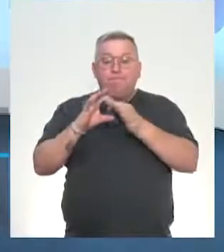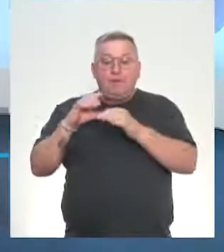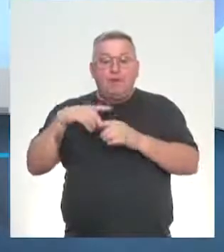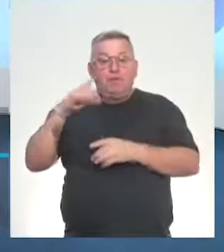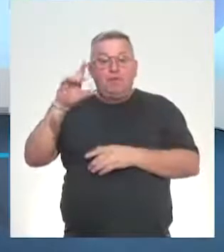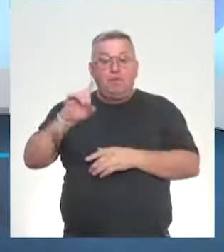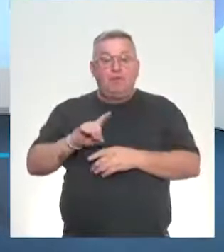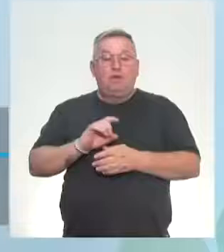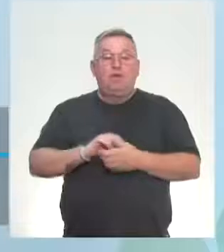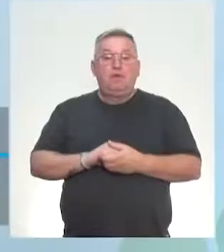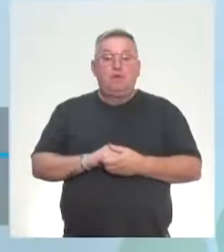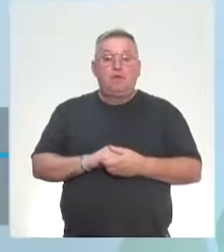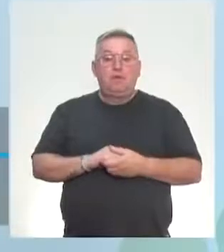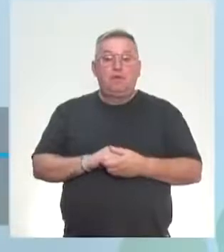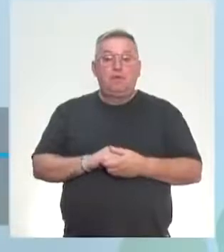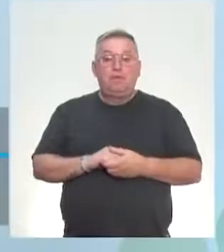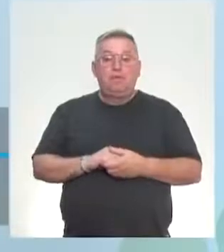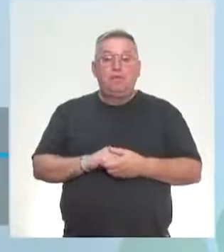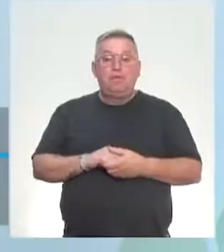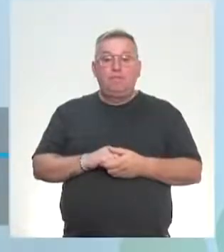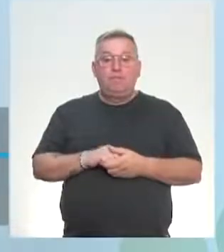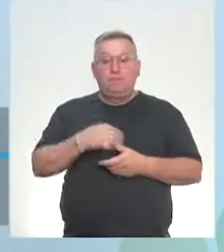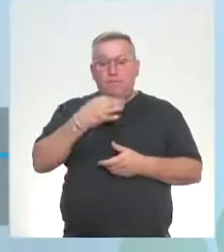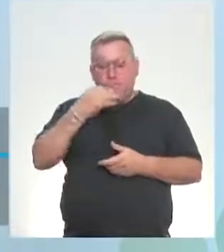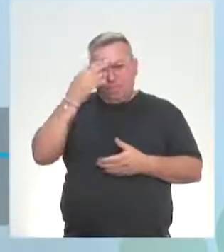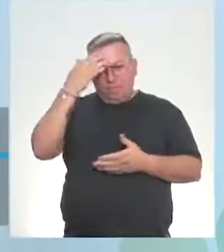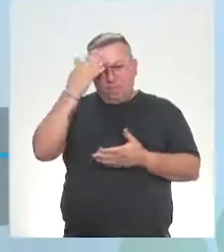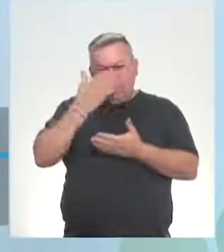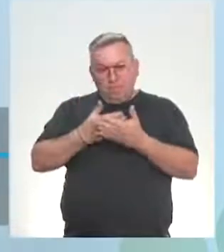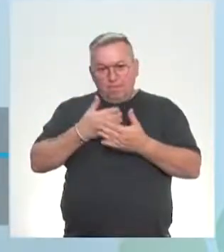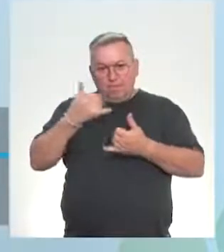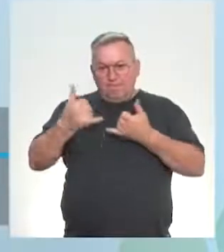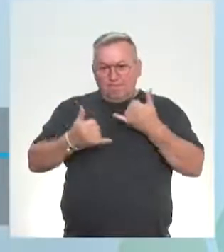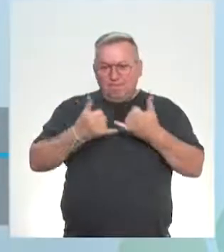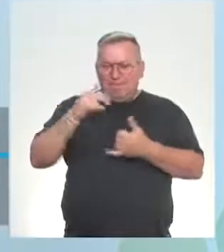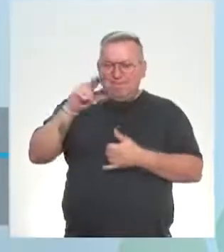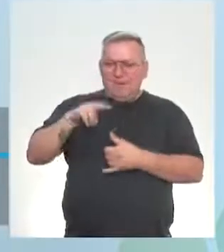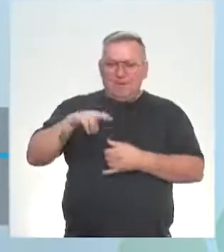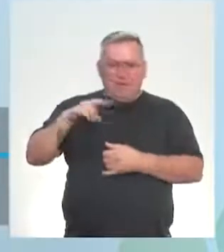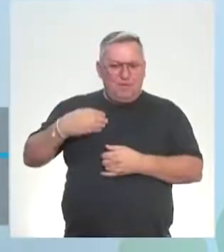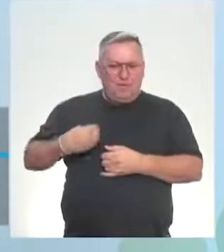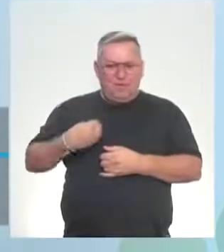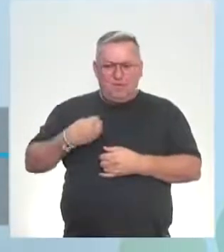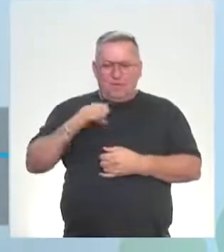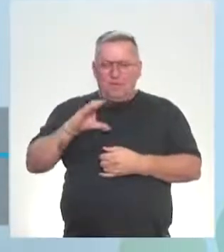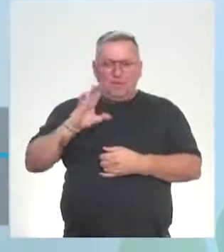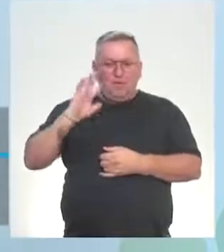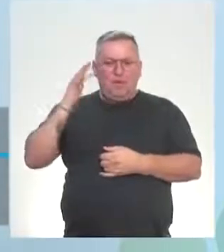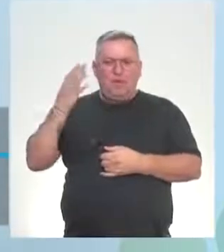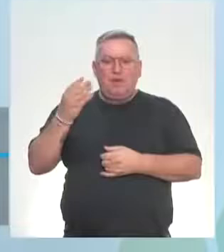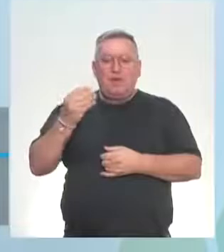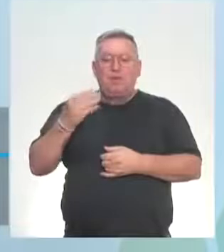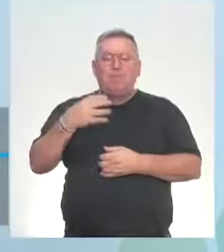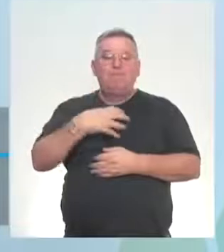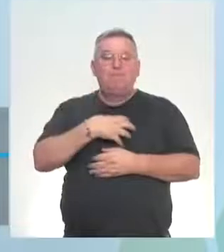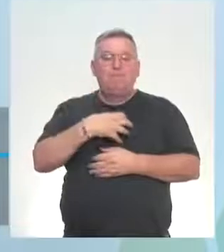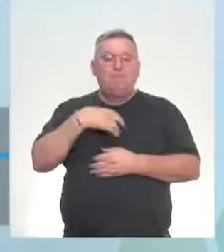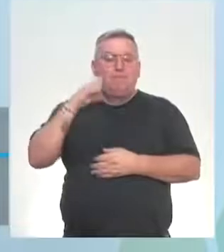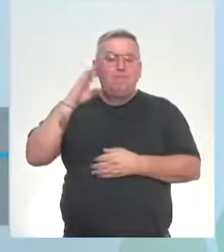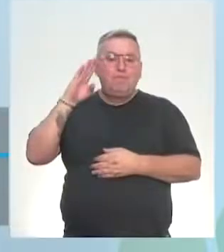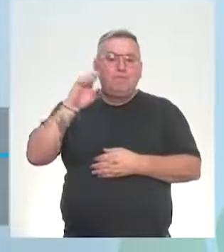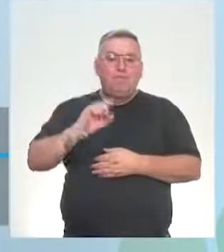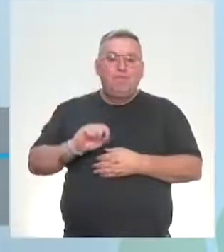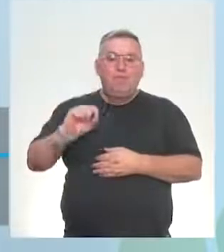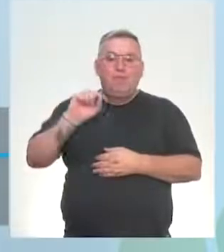tá bom? Então, eu acredito que eles brincaram bastante. Quem nunca passou por isso? Acontece bastante essa situação,